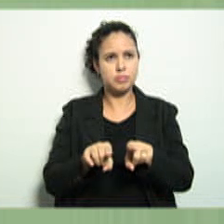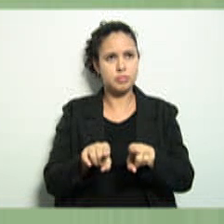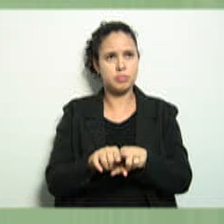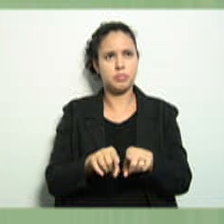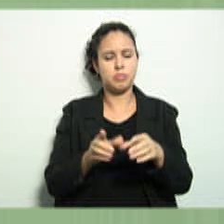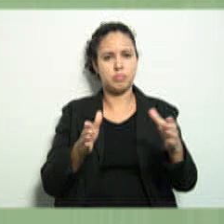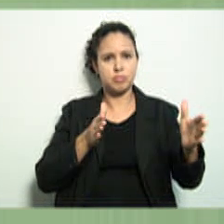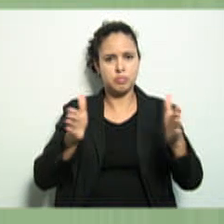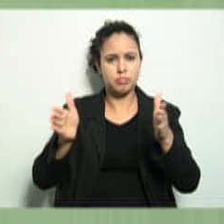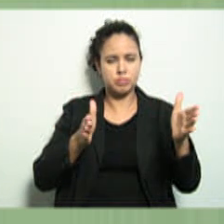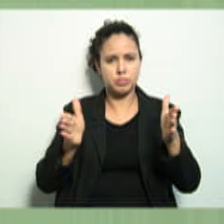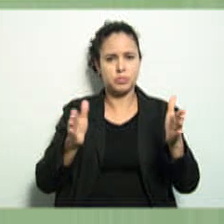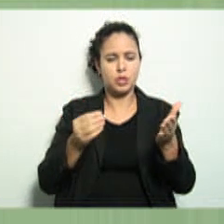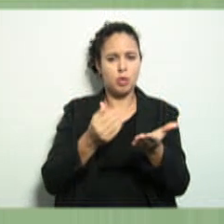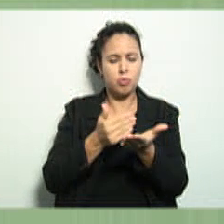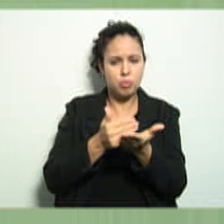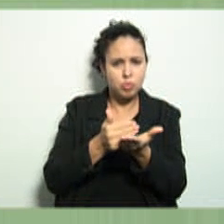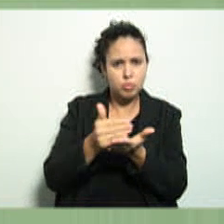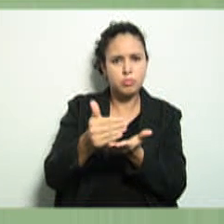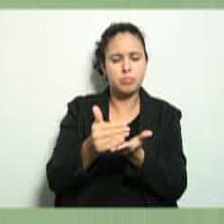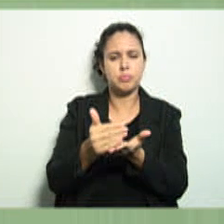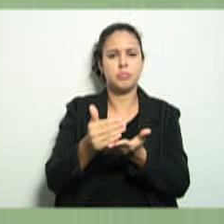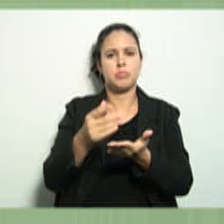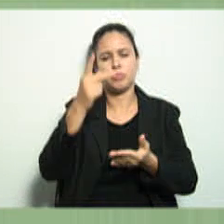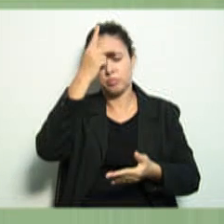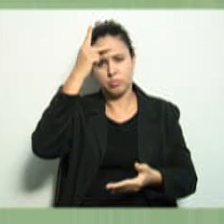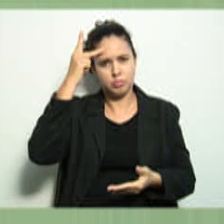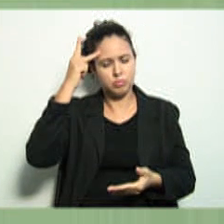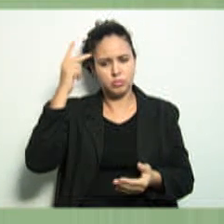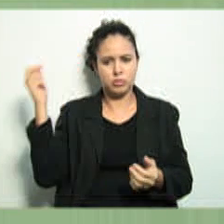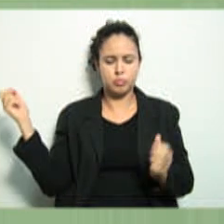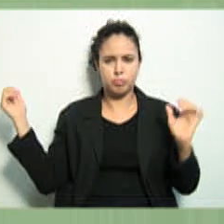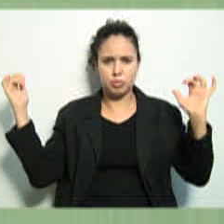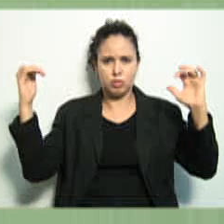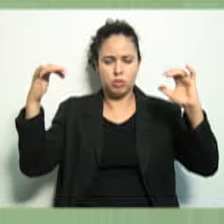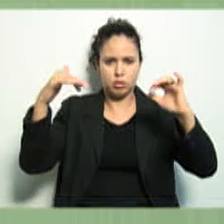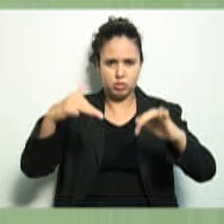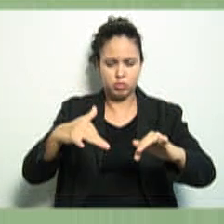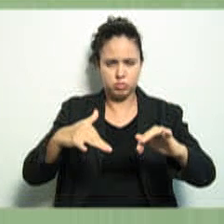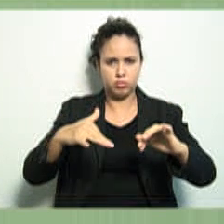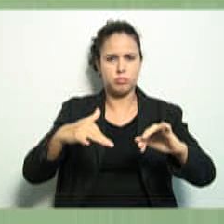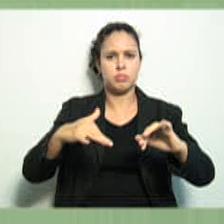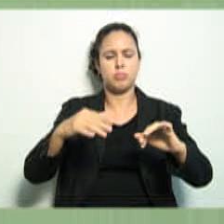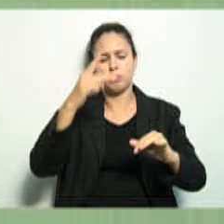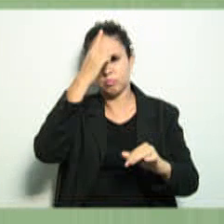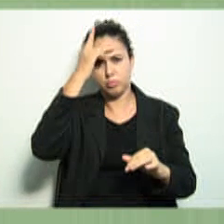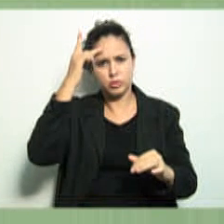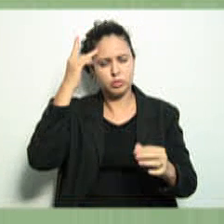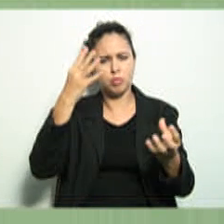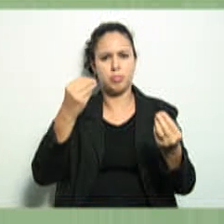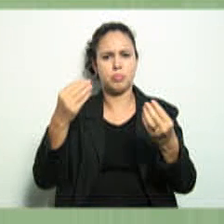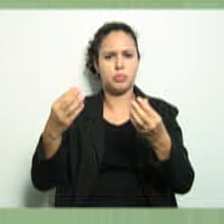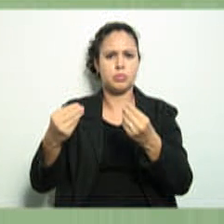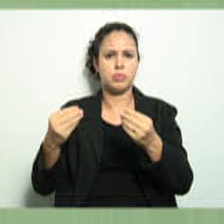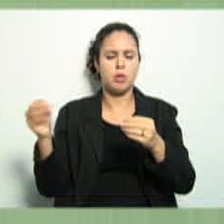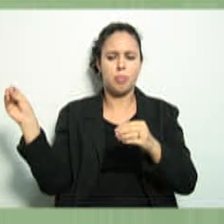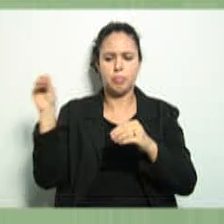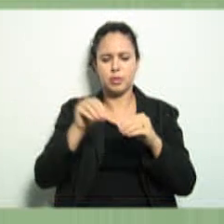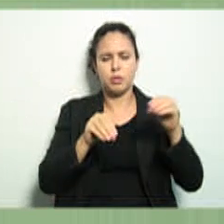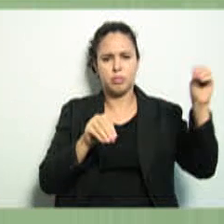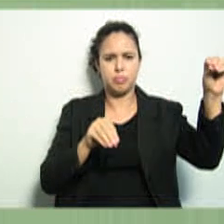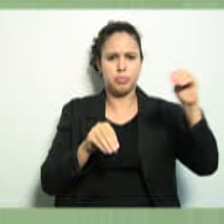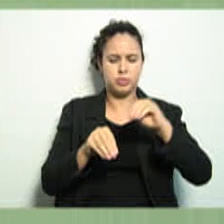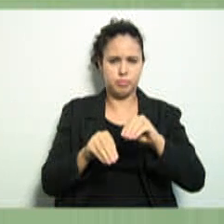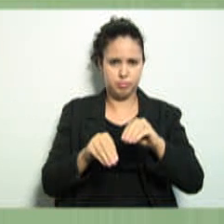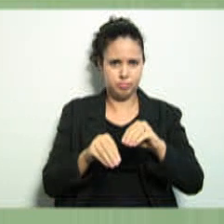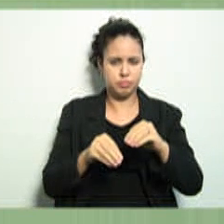em todo o território rondoniense, o que antes estava circunscrito ao norte do estado. Essa ocupação antes era